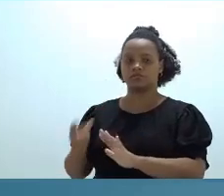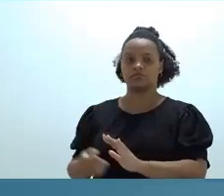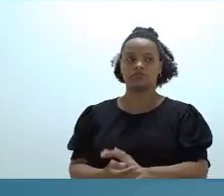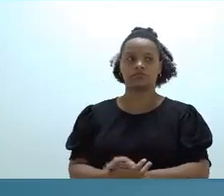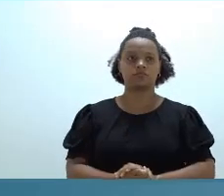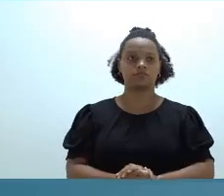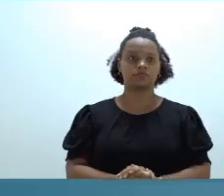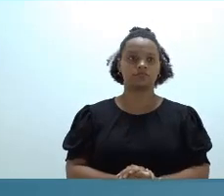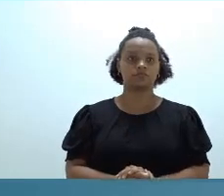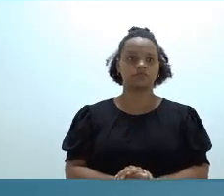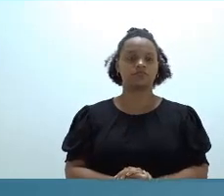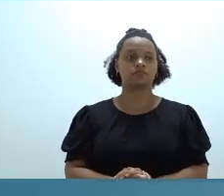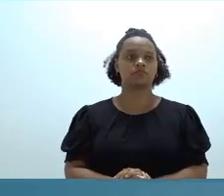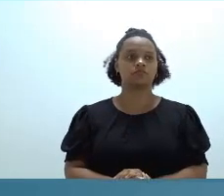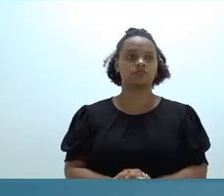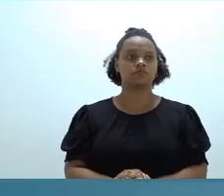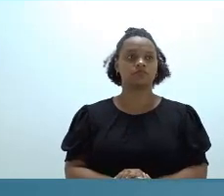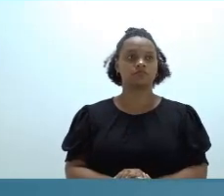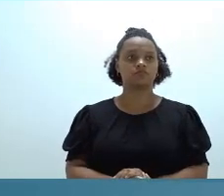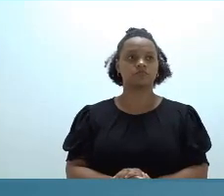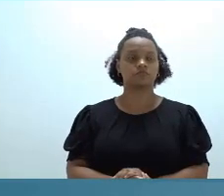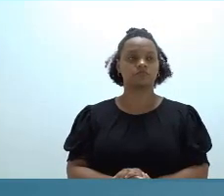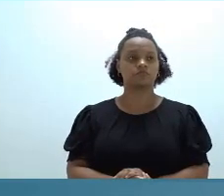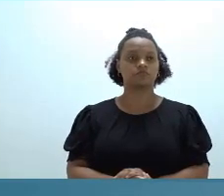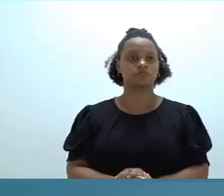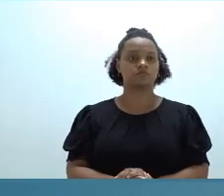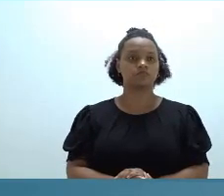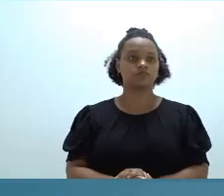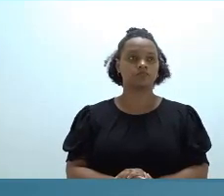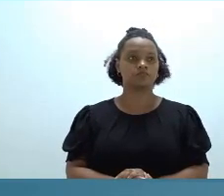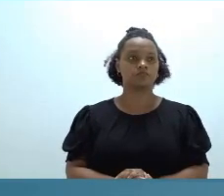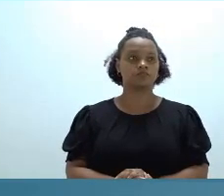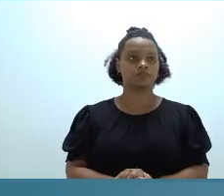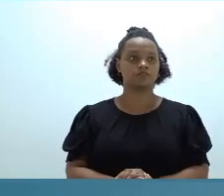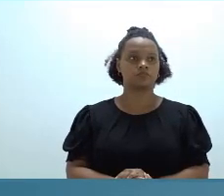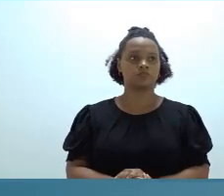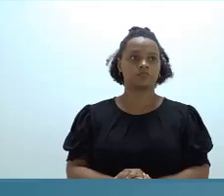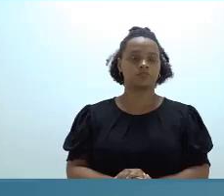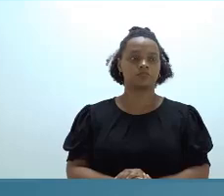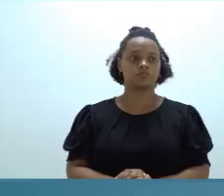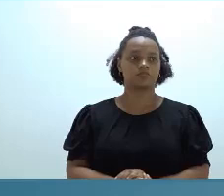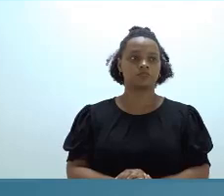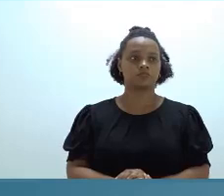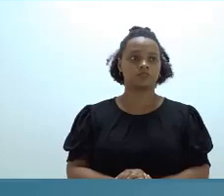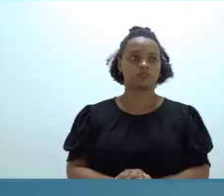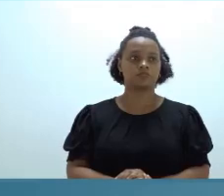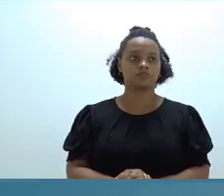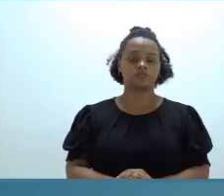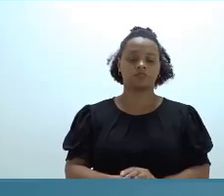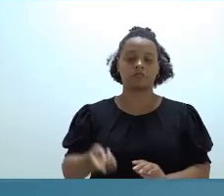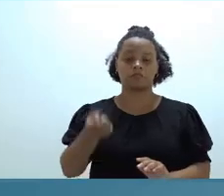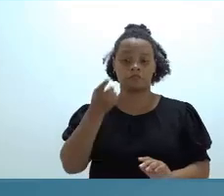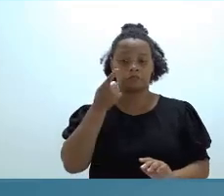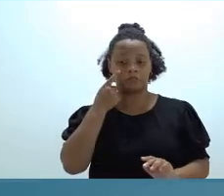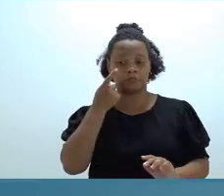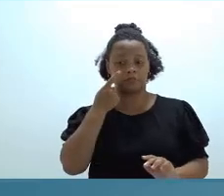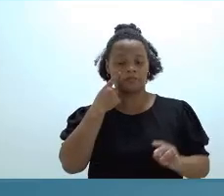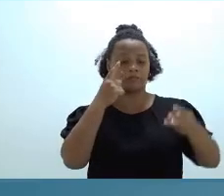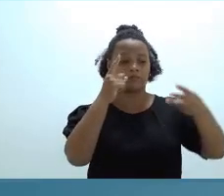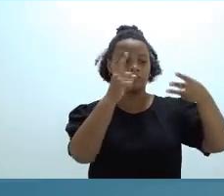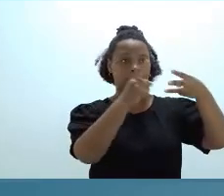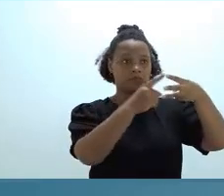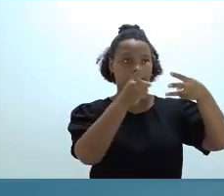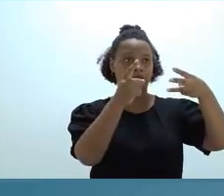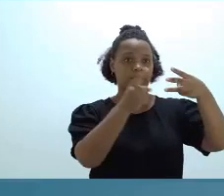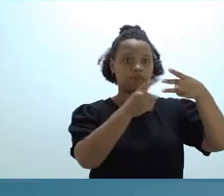Pois bem, meus colegas, tendo por parâmetro os critérios